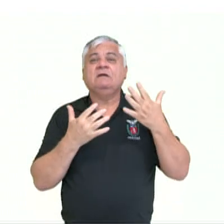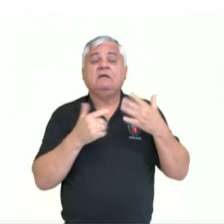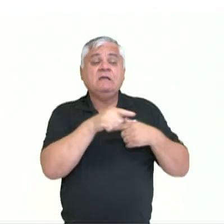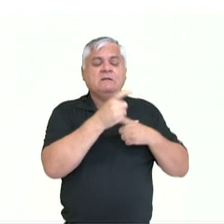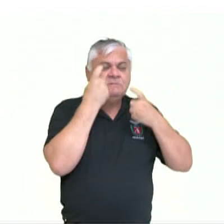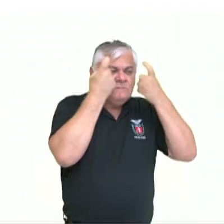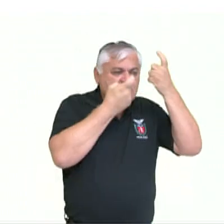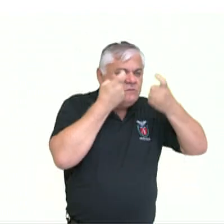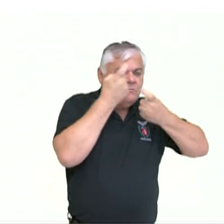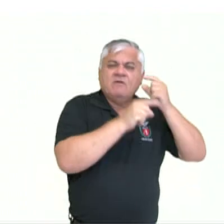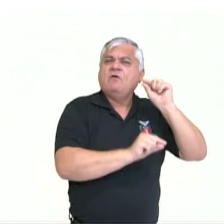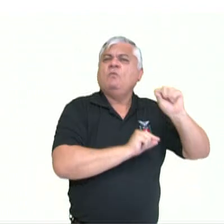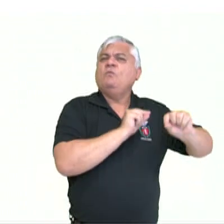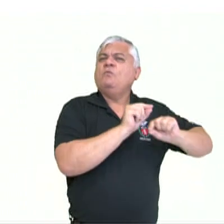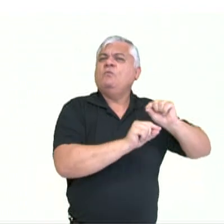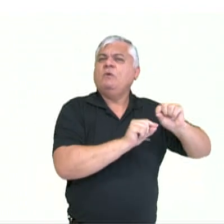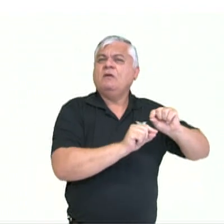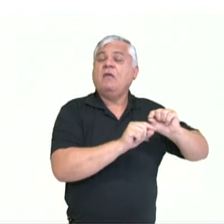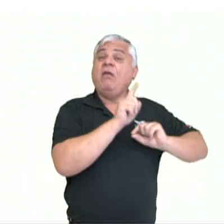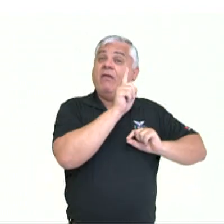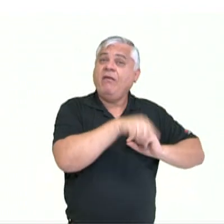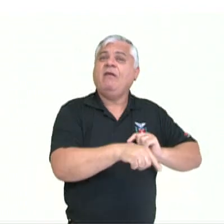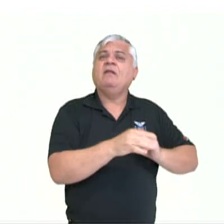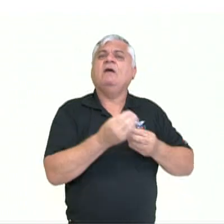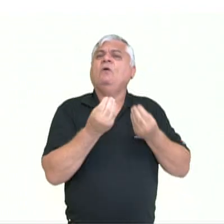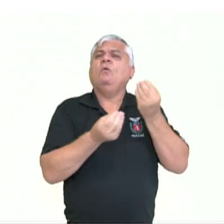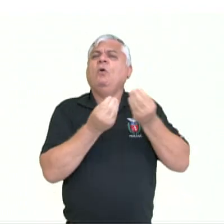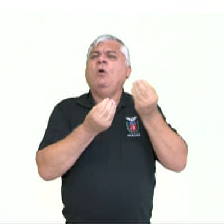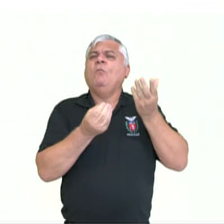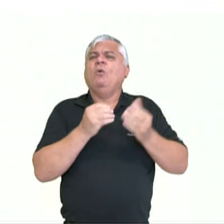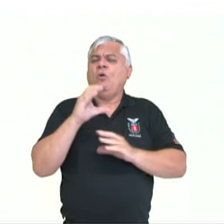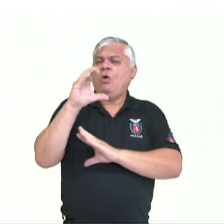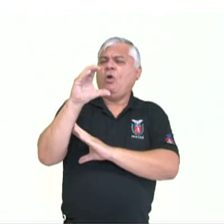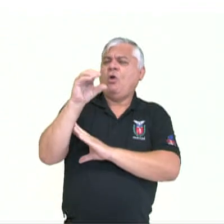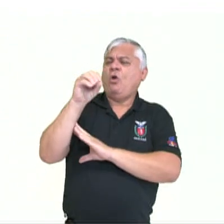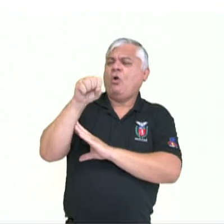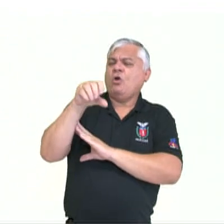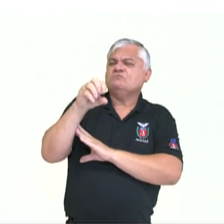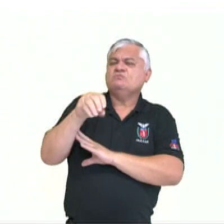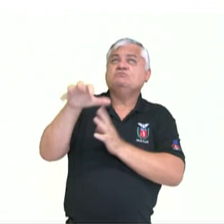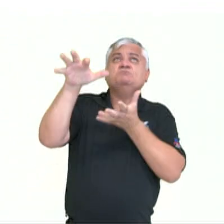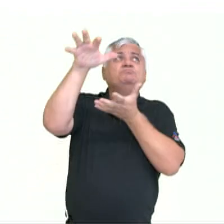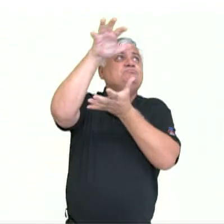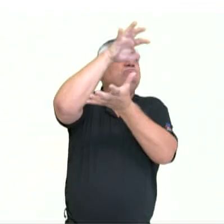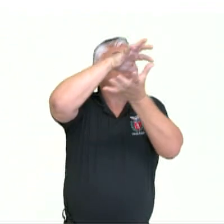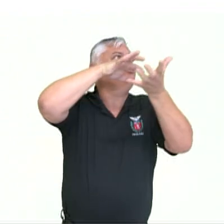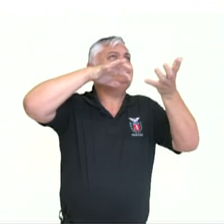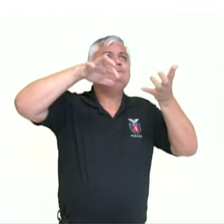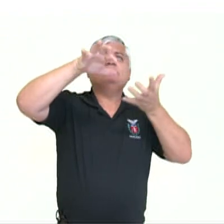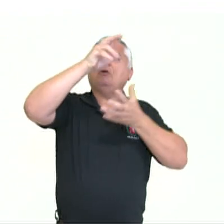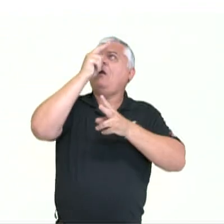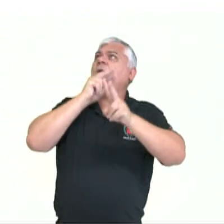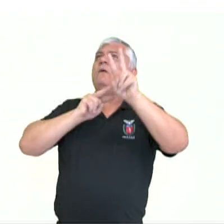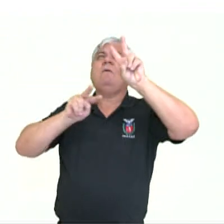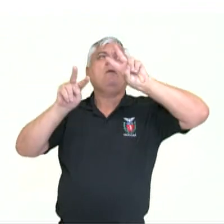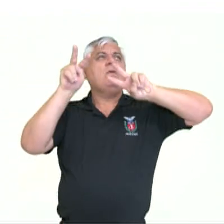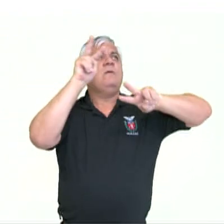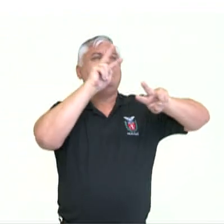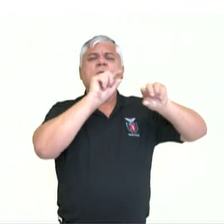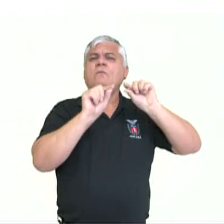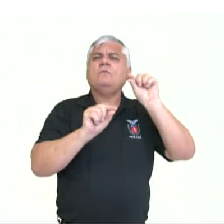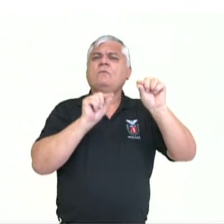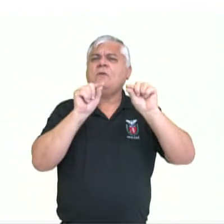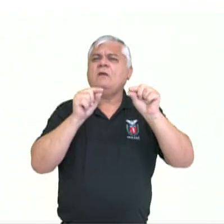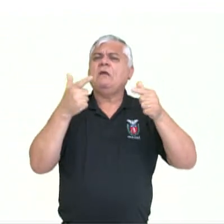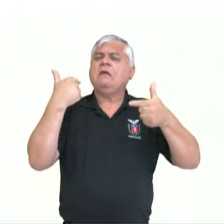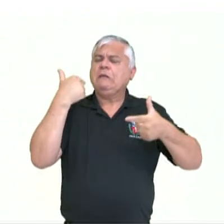comum. Essa preocupação era com o cosmos, com o universo. As questões que eles se colocavam eram